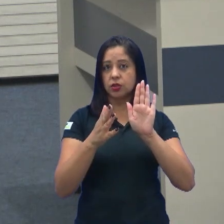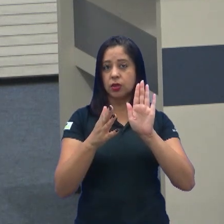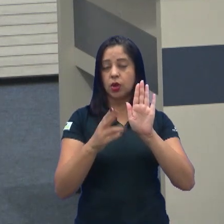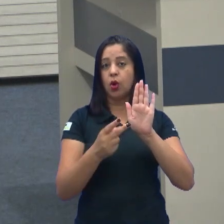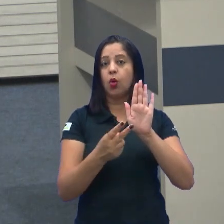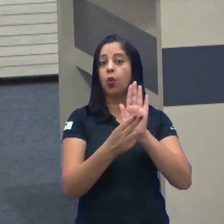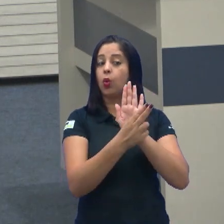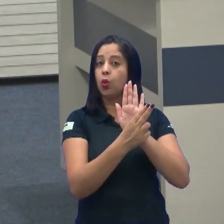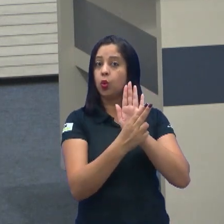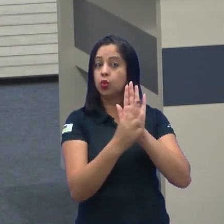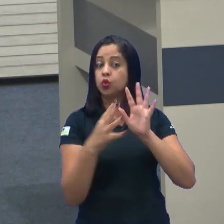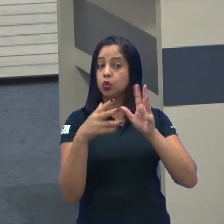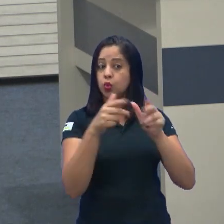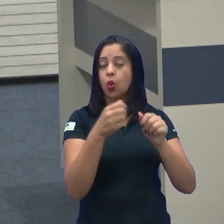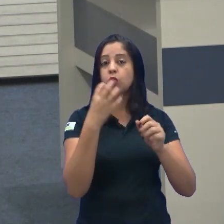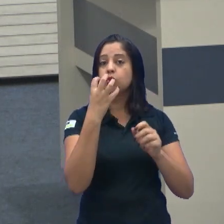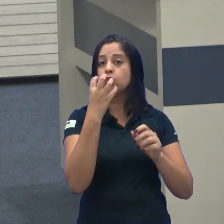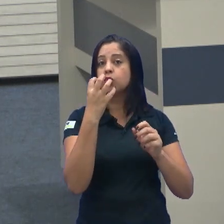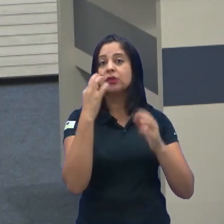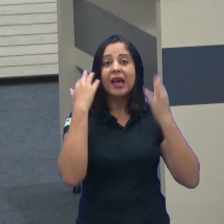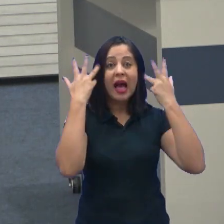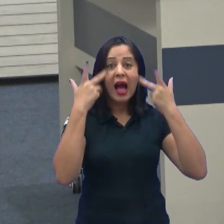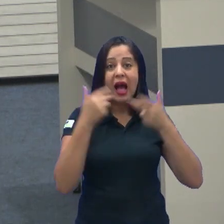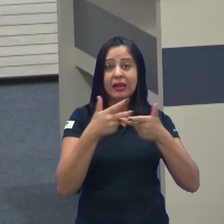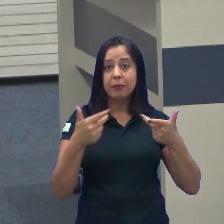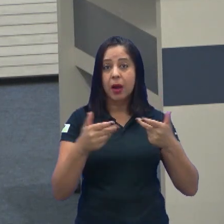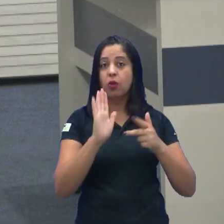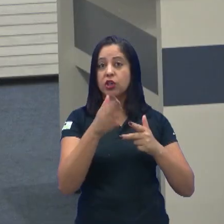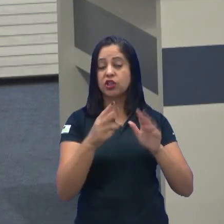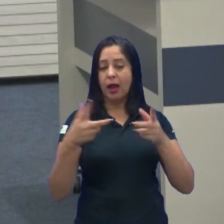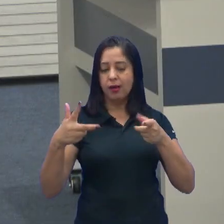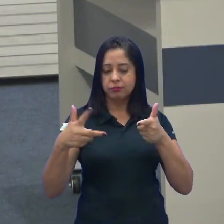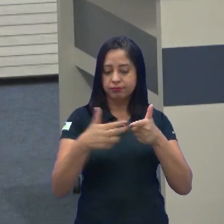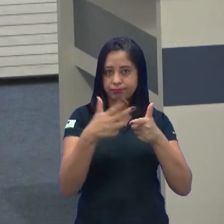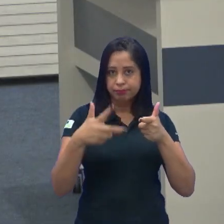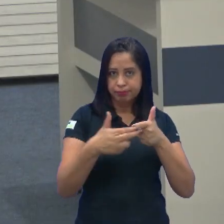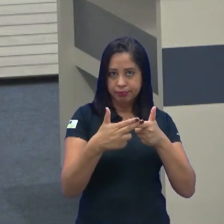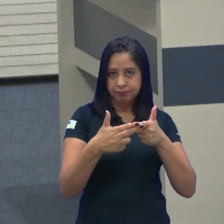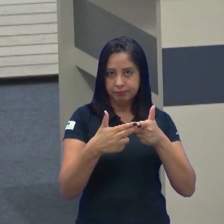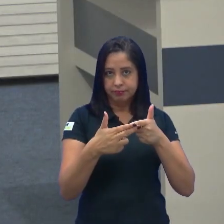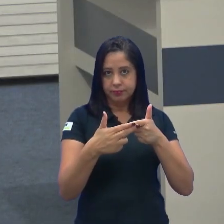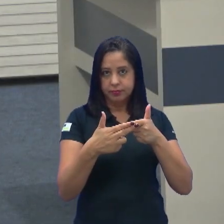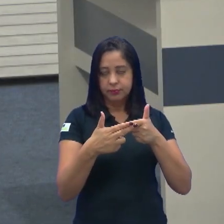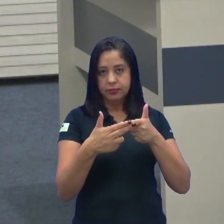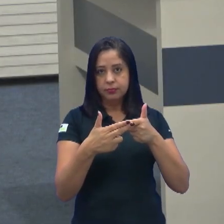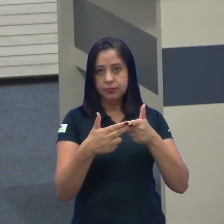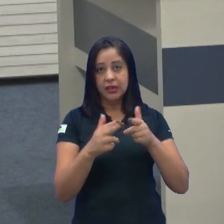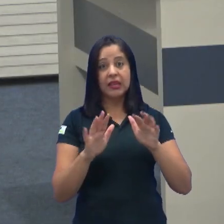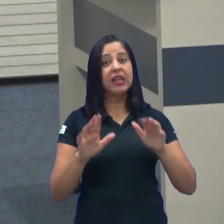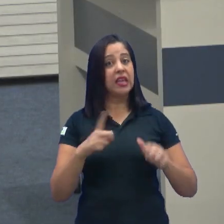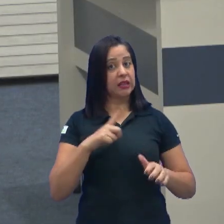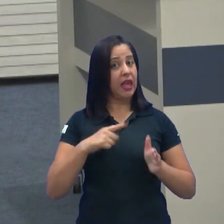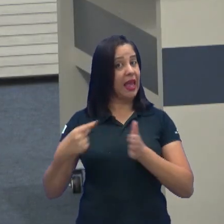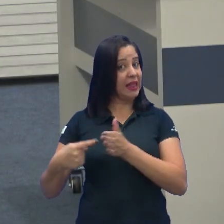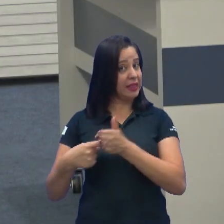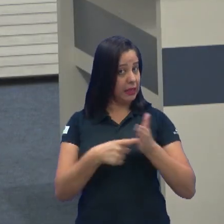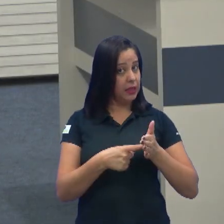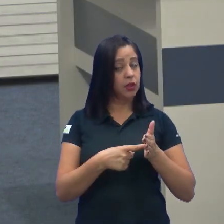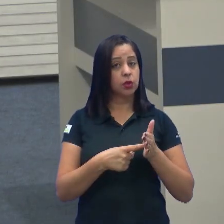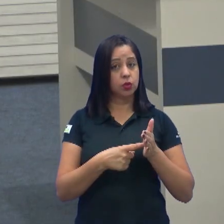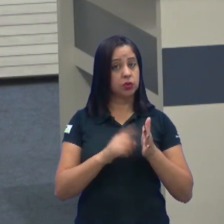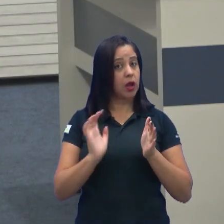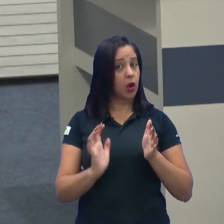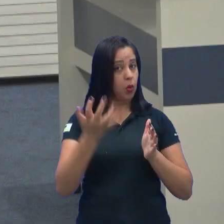castrados, porque a empresa que está fazendo é uma outra terceirizada, e nós tivemos denúncia e uma preocupação, inclusive,